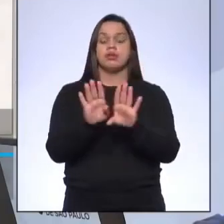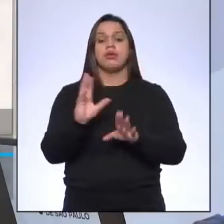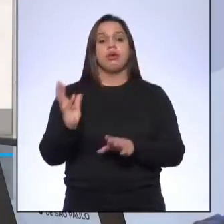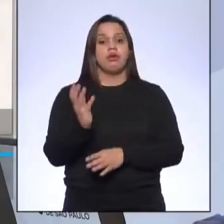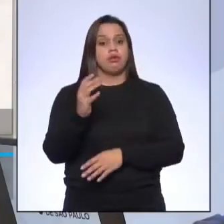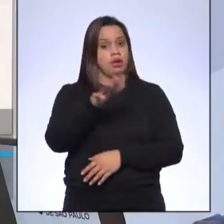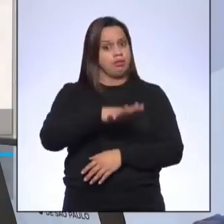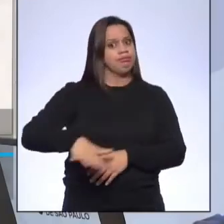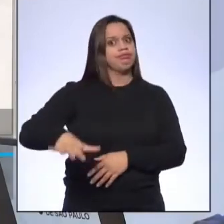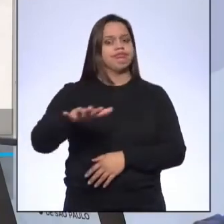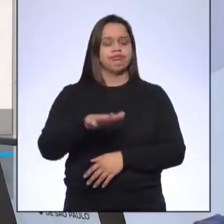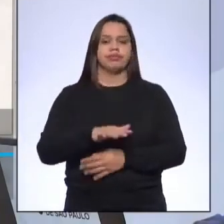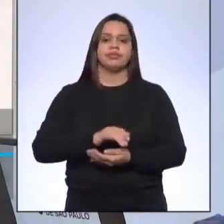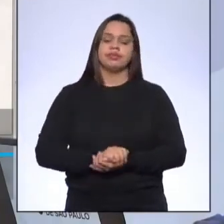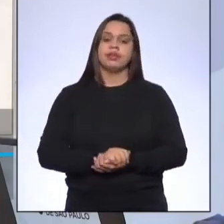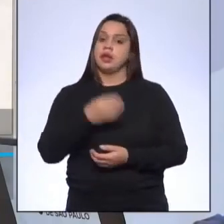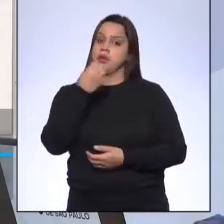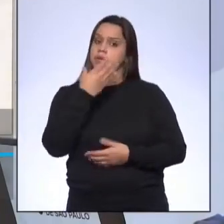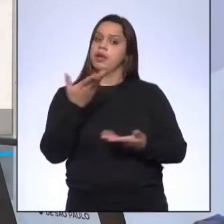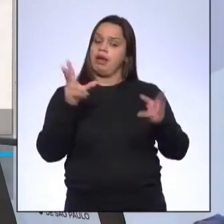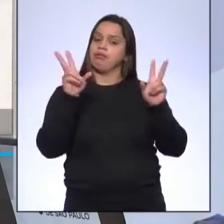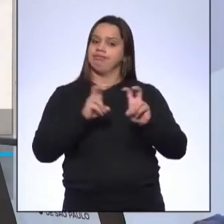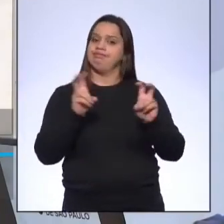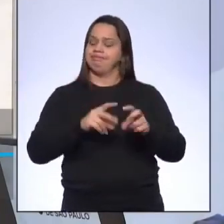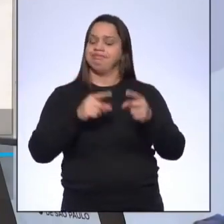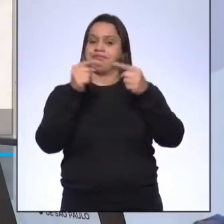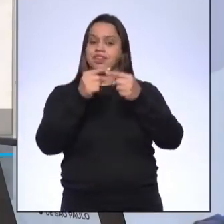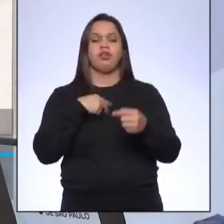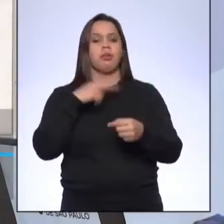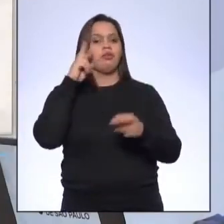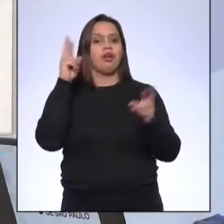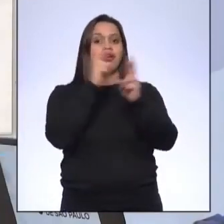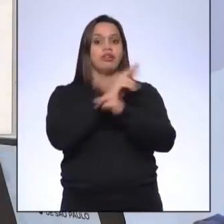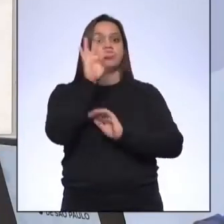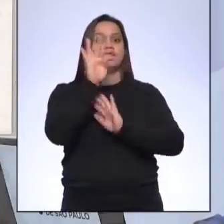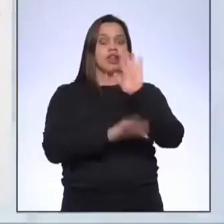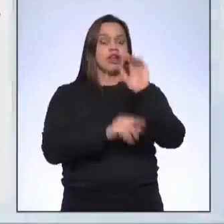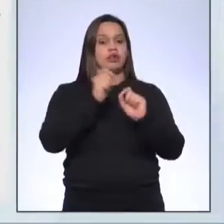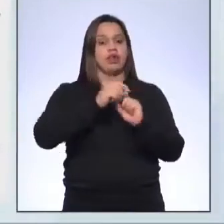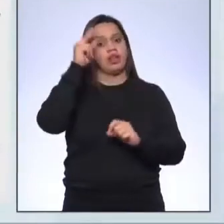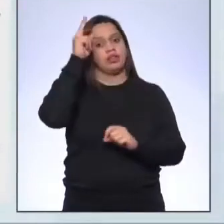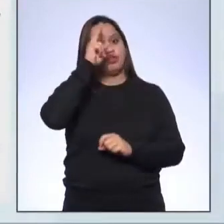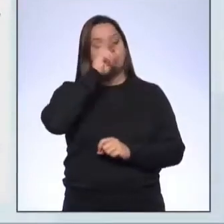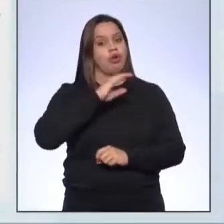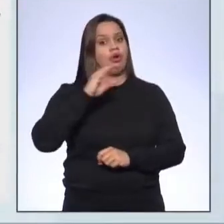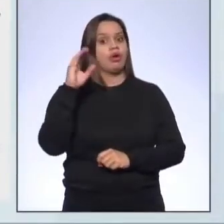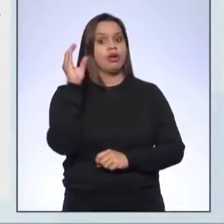ambientais. Muito bem. Então, vamos relacionar o título. Olha lá, Historical Emergence. Historical, igualzinho